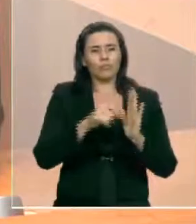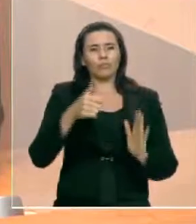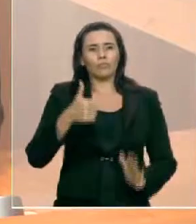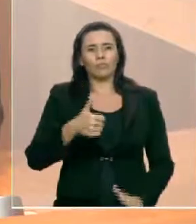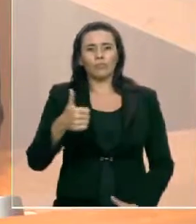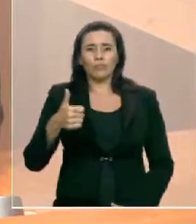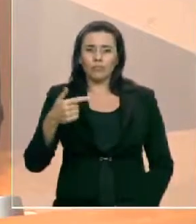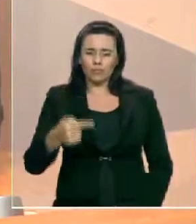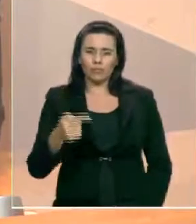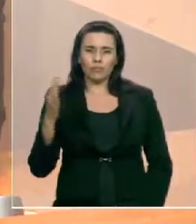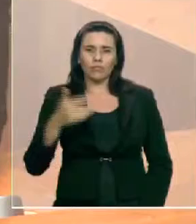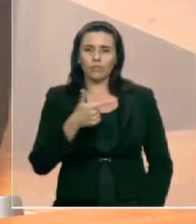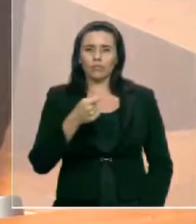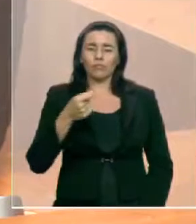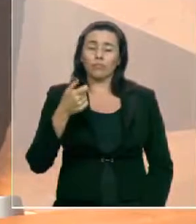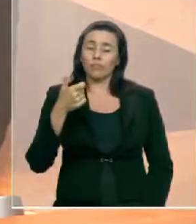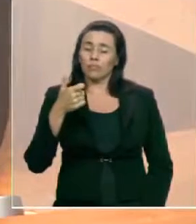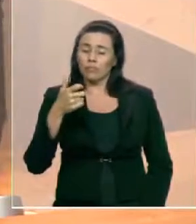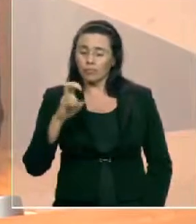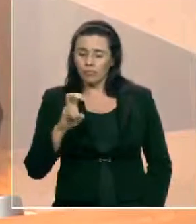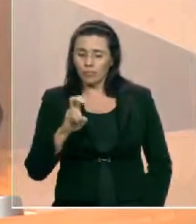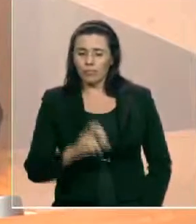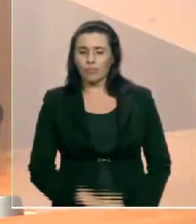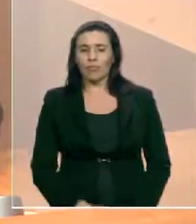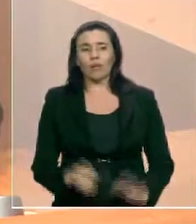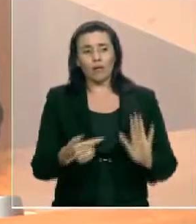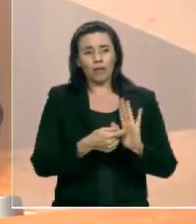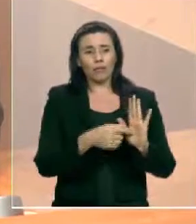117/2015, que trata